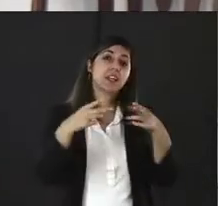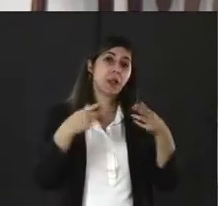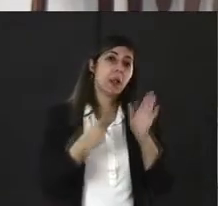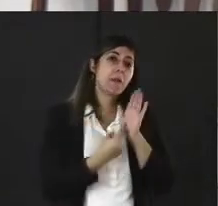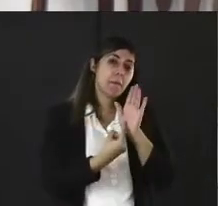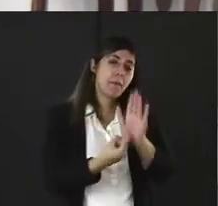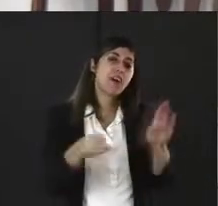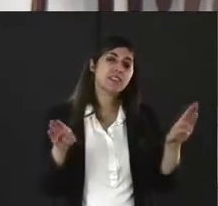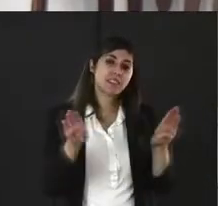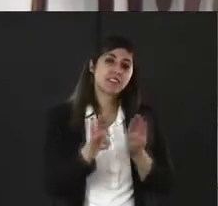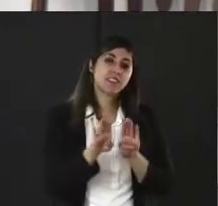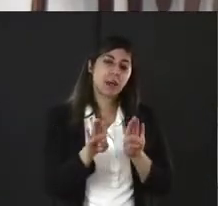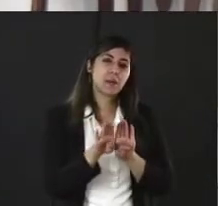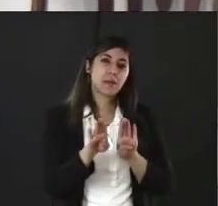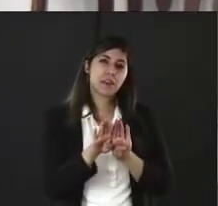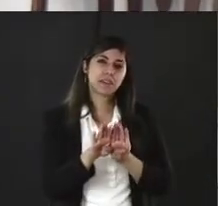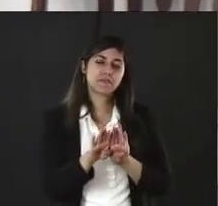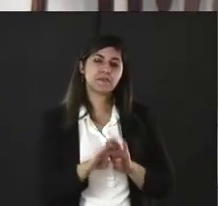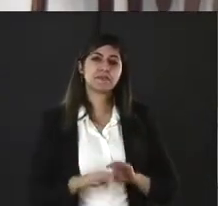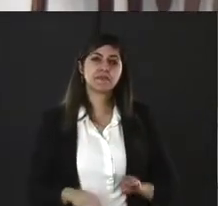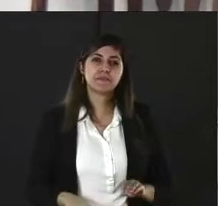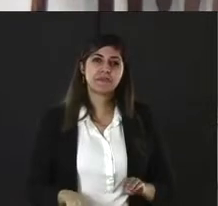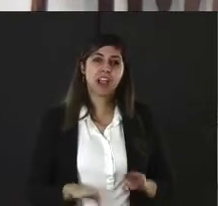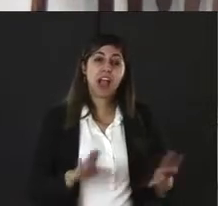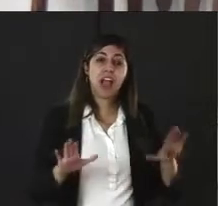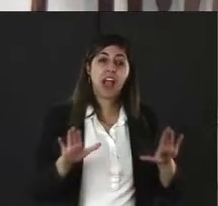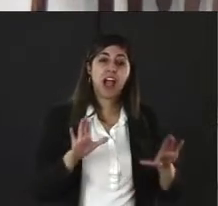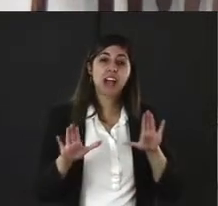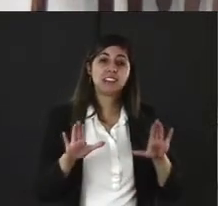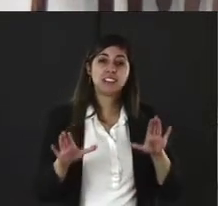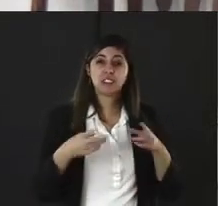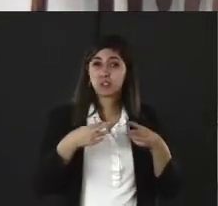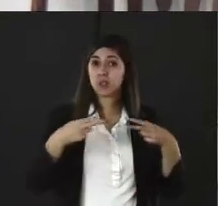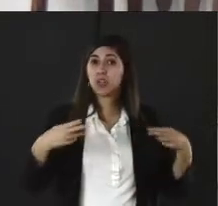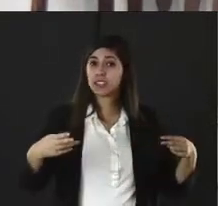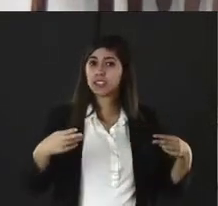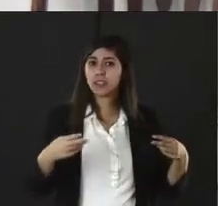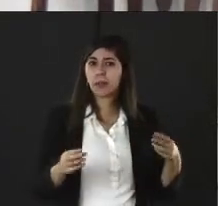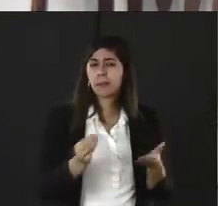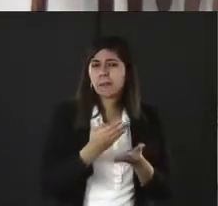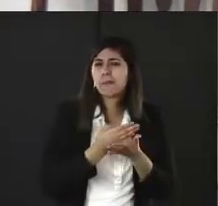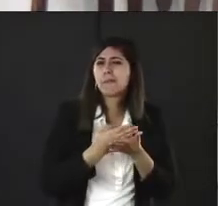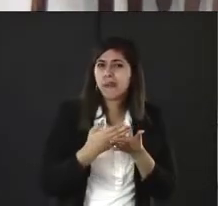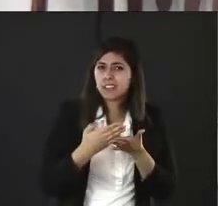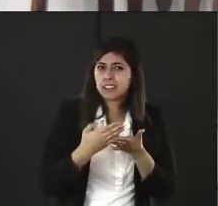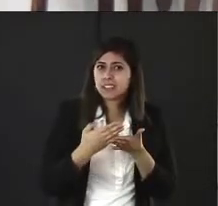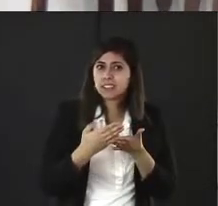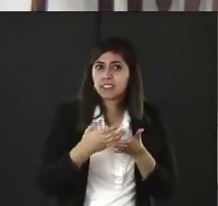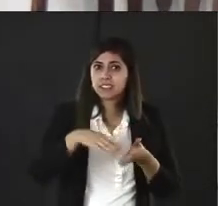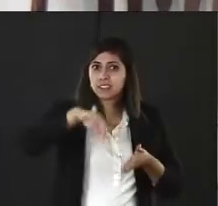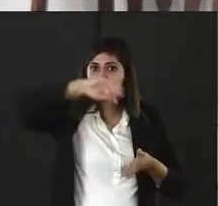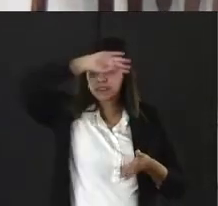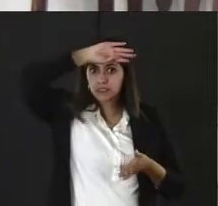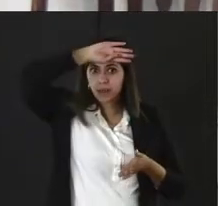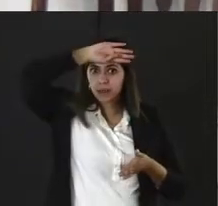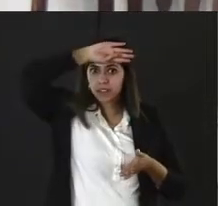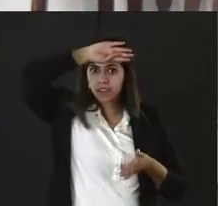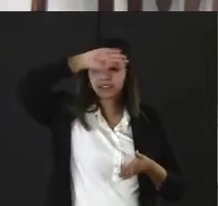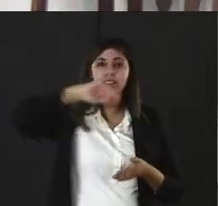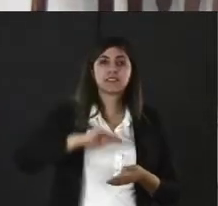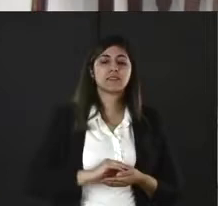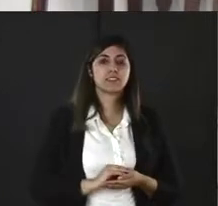nos levar a cuidados algumas evidências por exemplo aparece a febre é um sinal